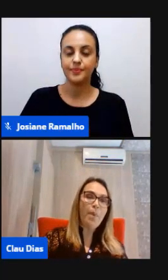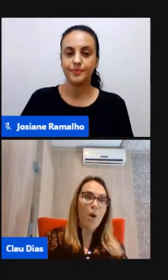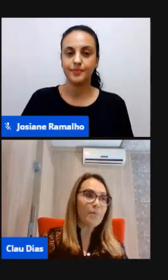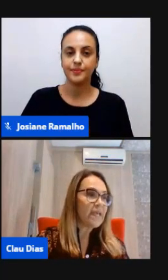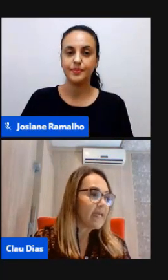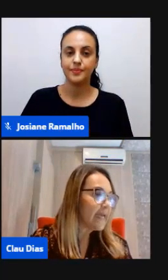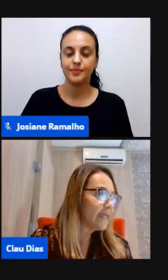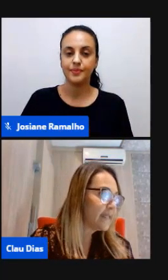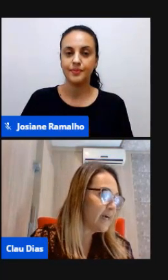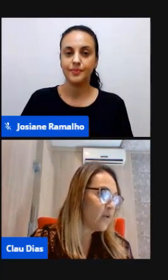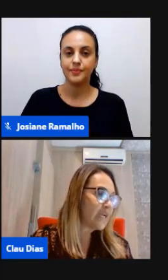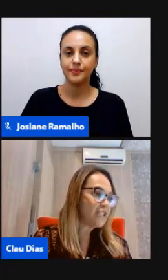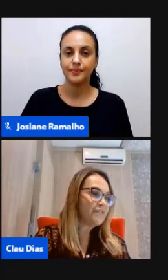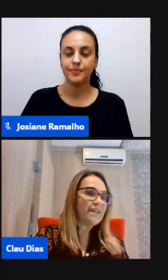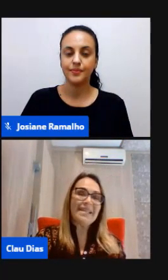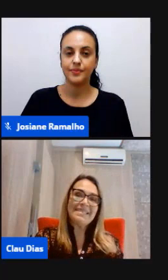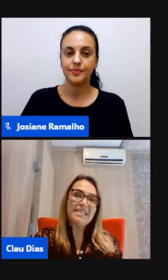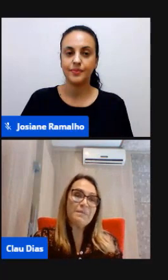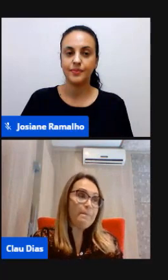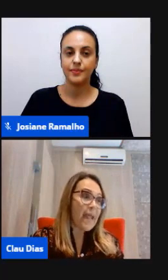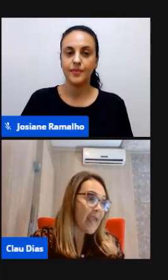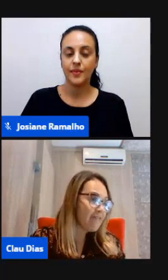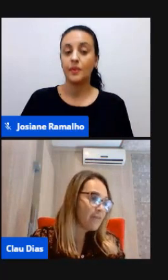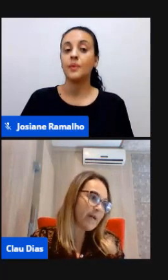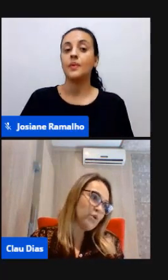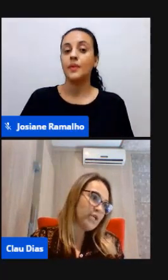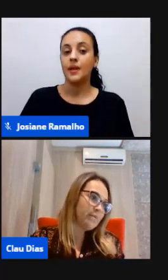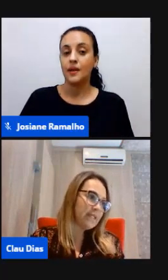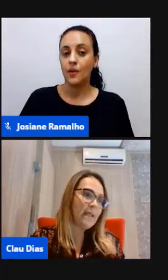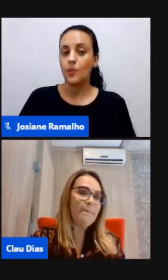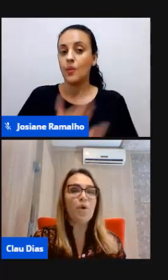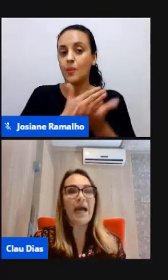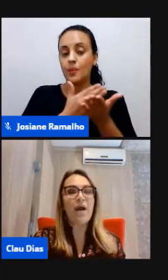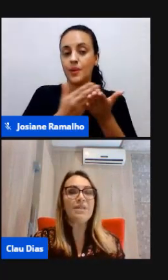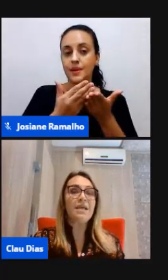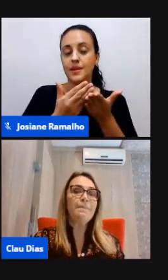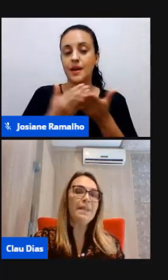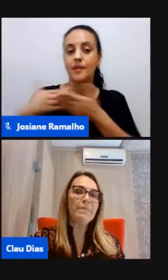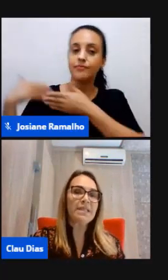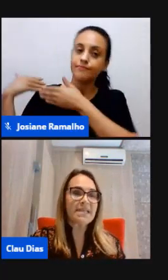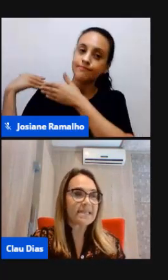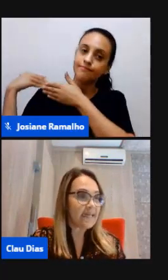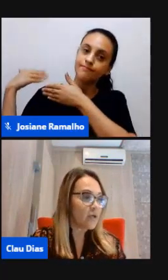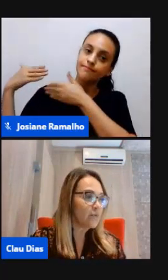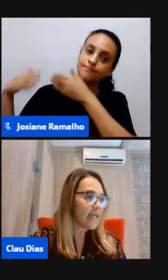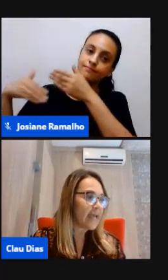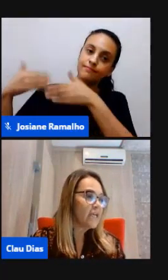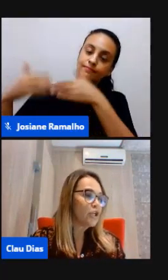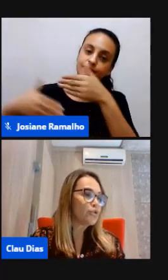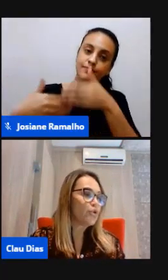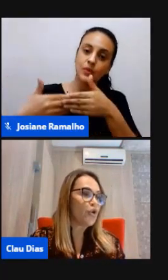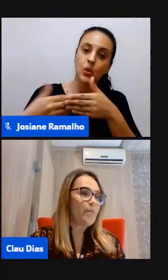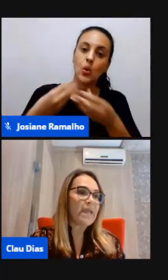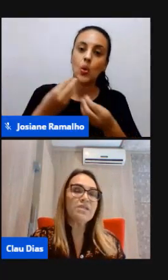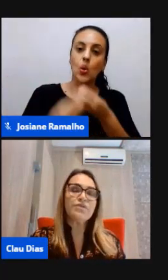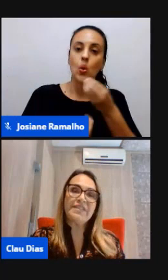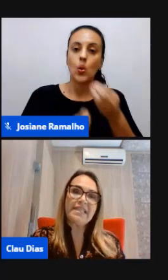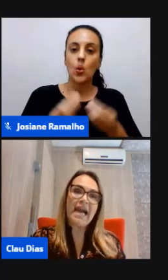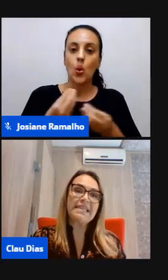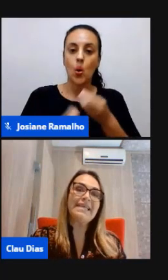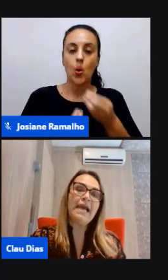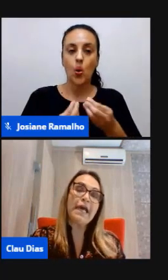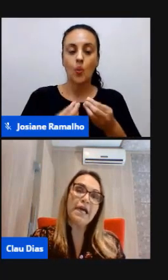Obrigada. Bom, então, a gente vai trazer esse breve panorama temporal da implementação, né, dos